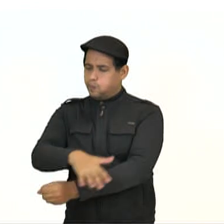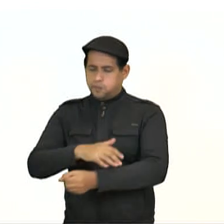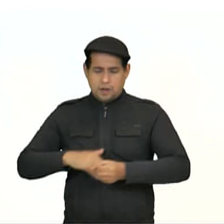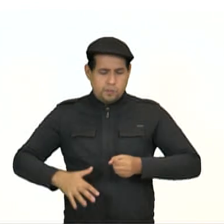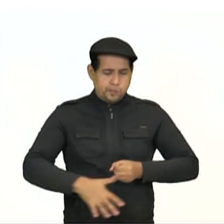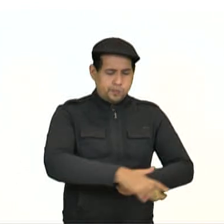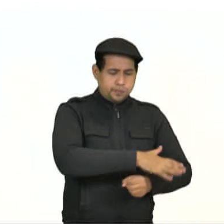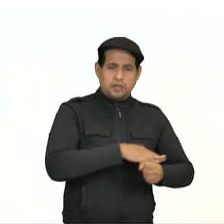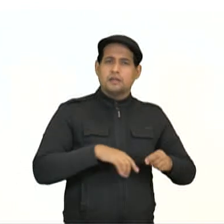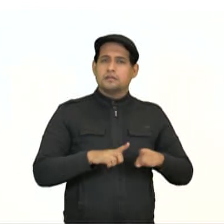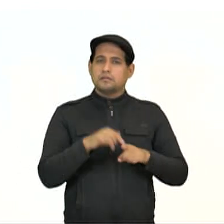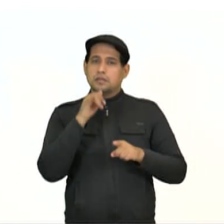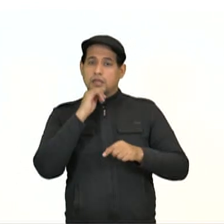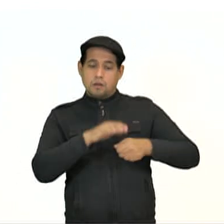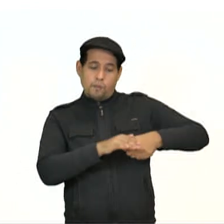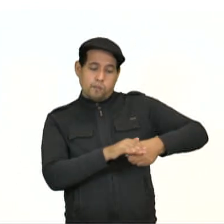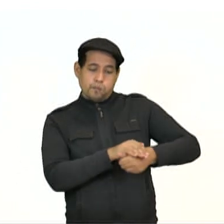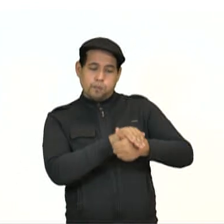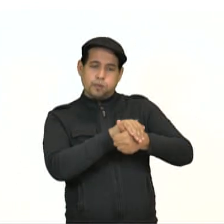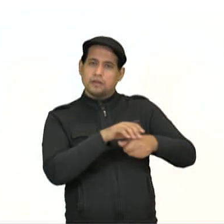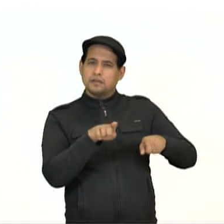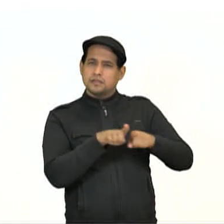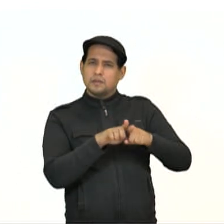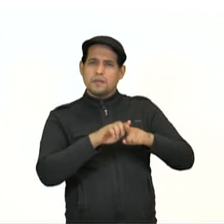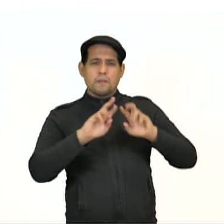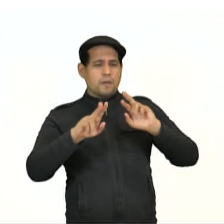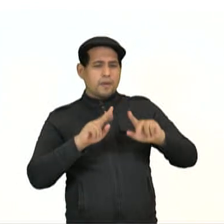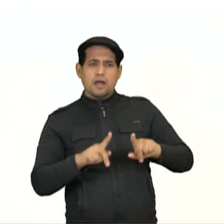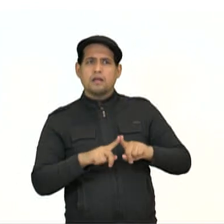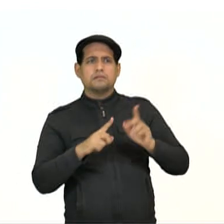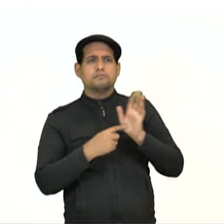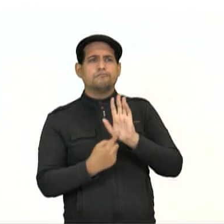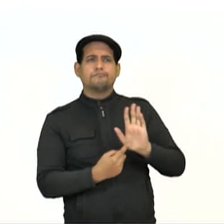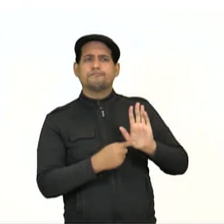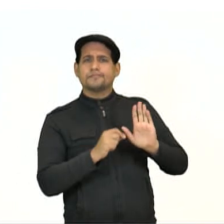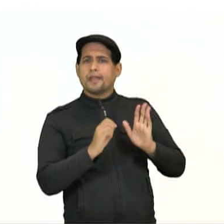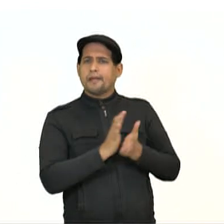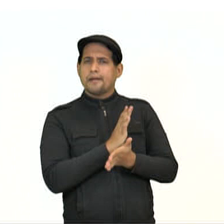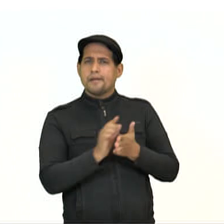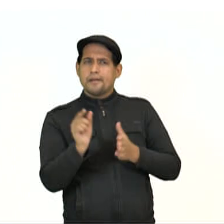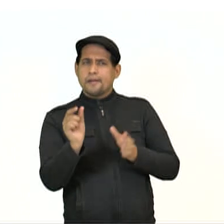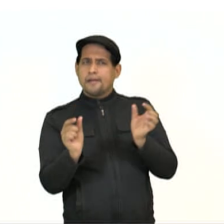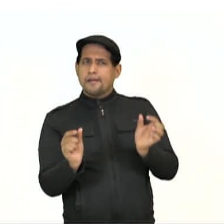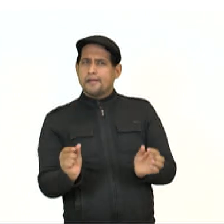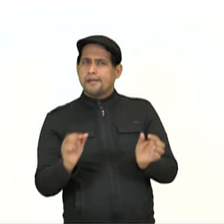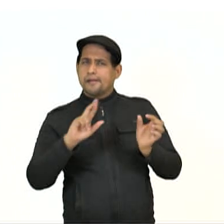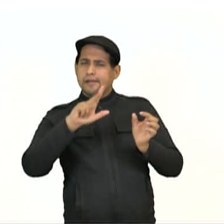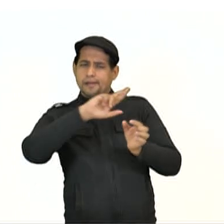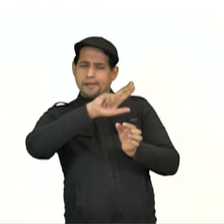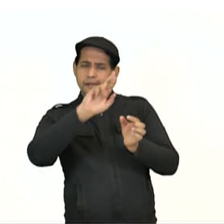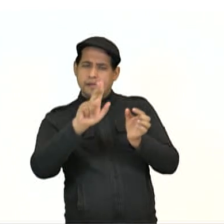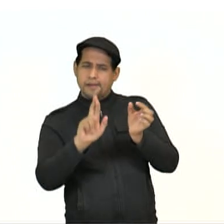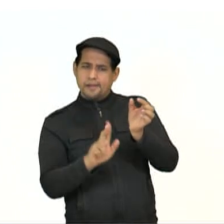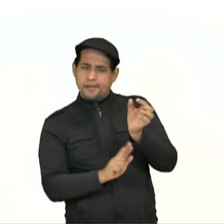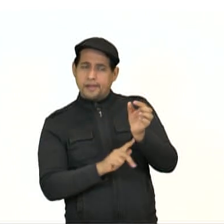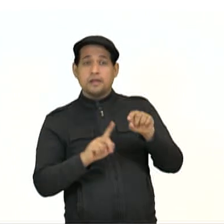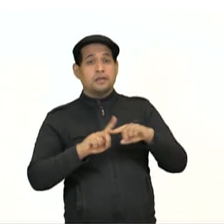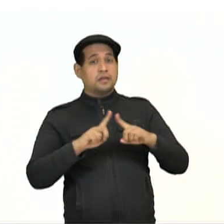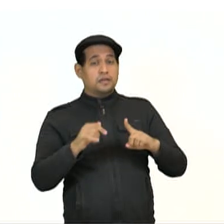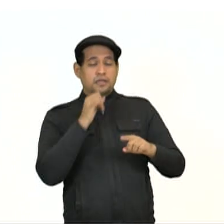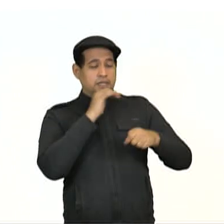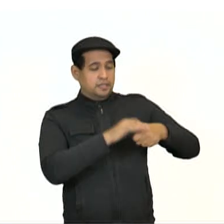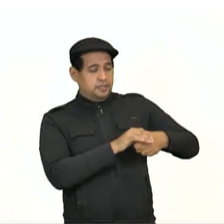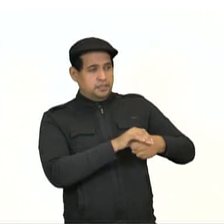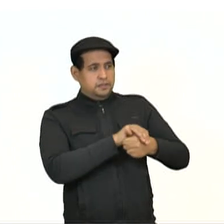Galápagos, tanto as tartarugas como os tentilhões, eles apresentavam algumas semelhanças e diferenças. As